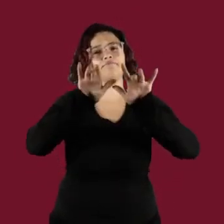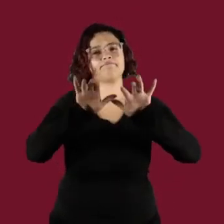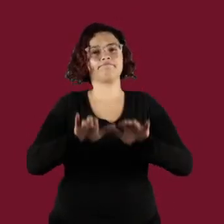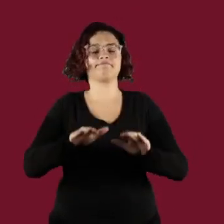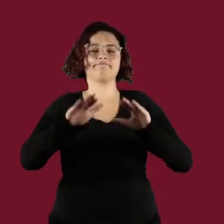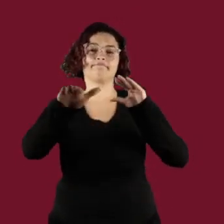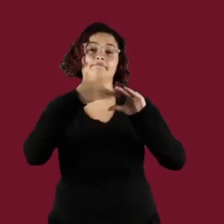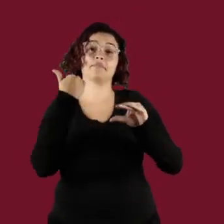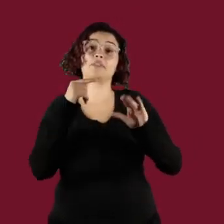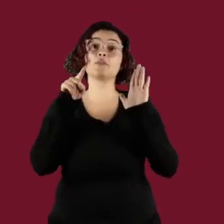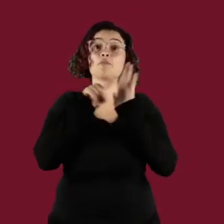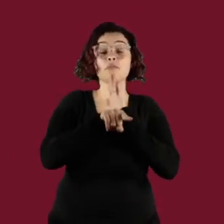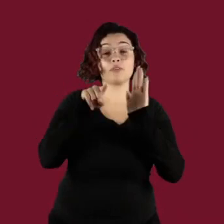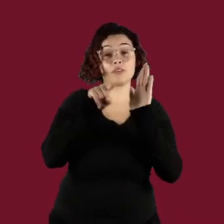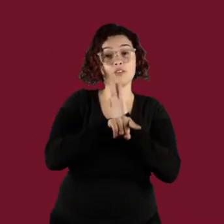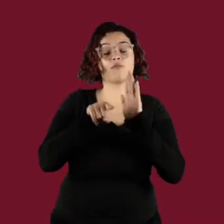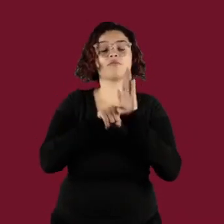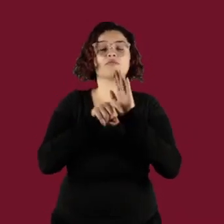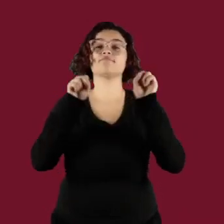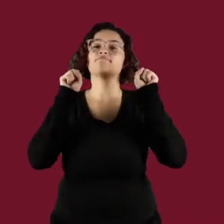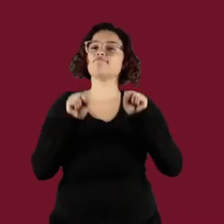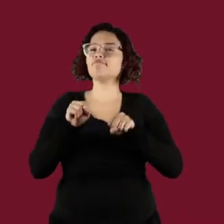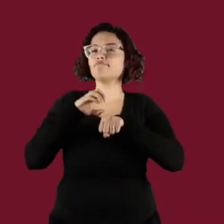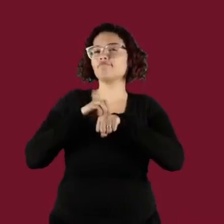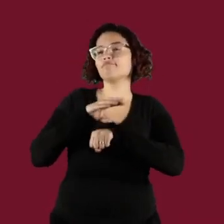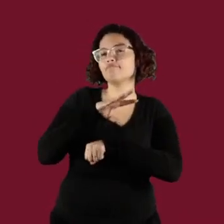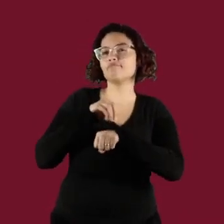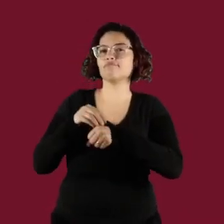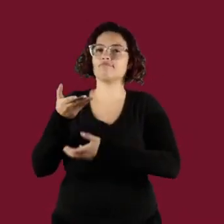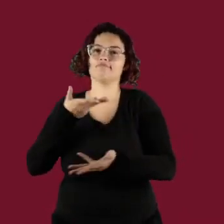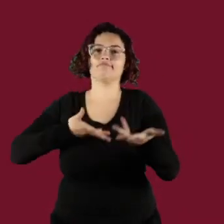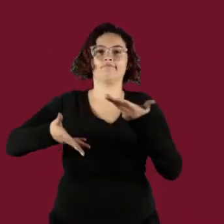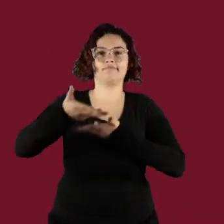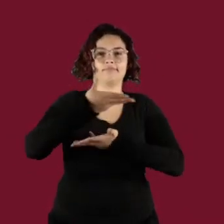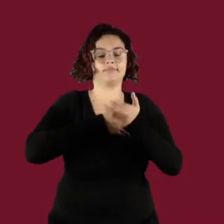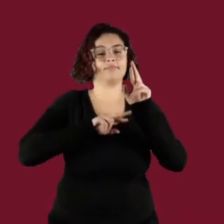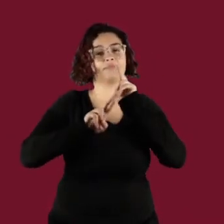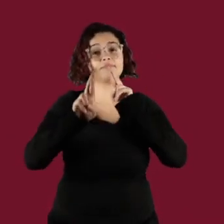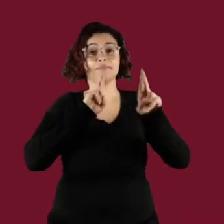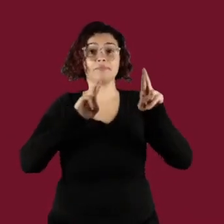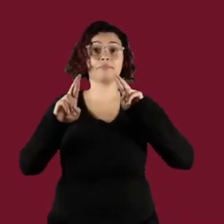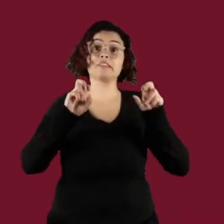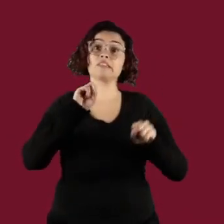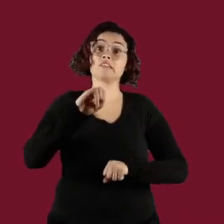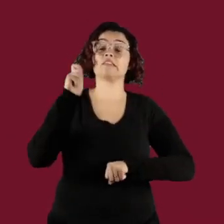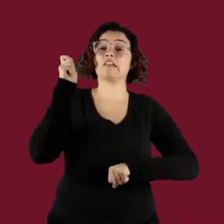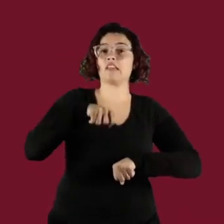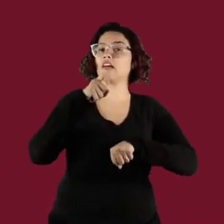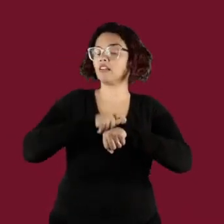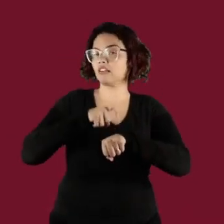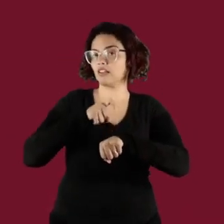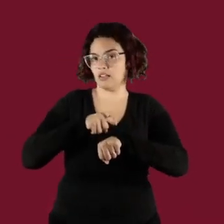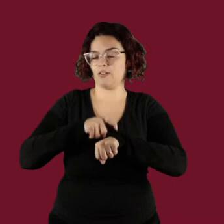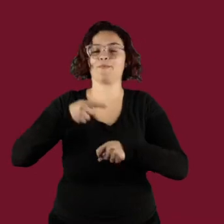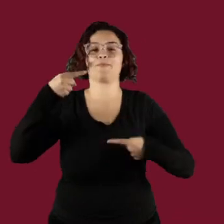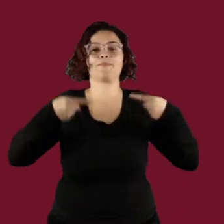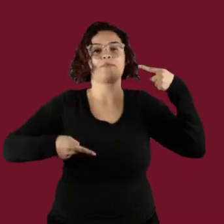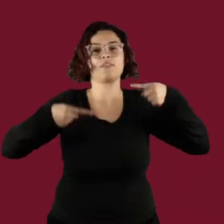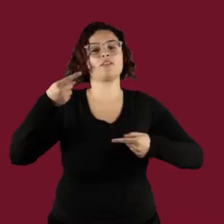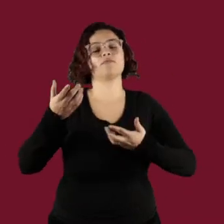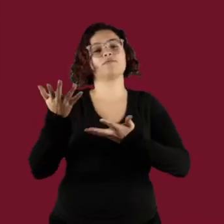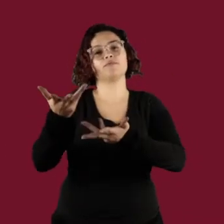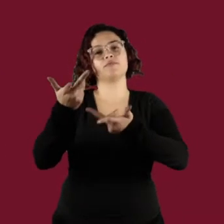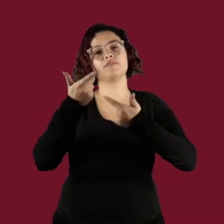repassadas ao mediador e poderão não ou ser colocadas de acordo com a disponibilidade de tempo. E para o debate de hoje, convidamos